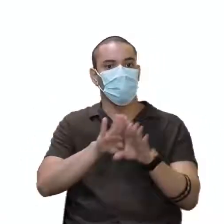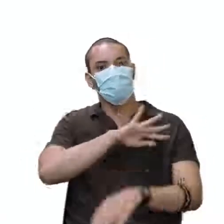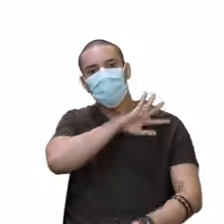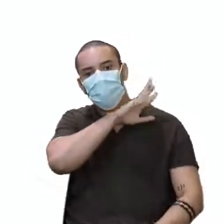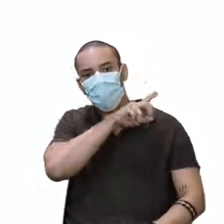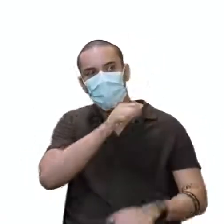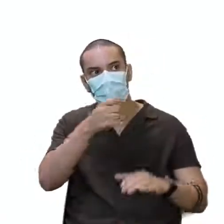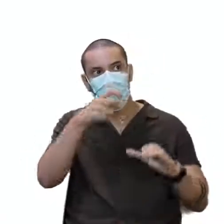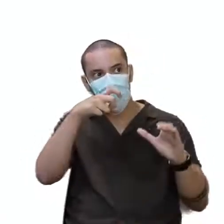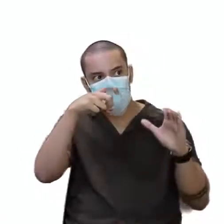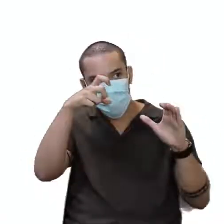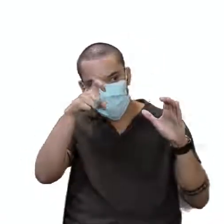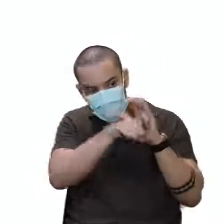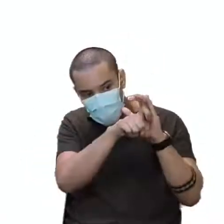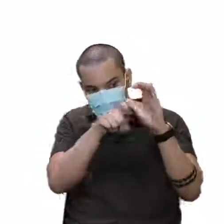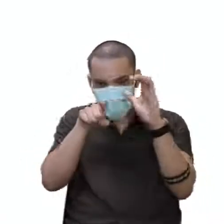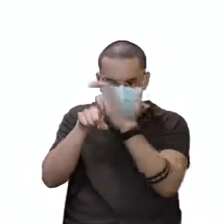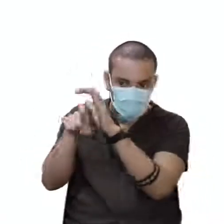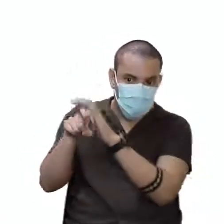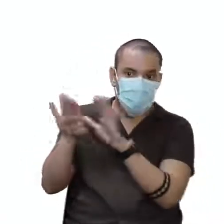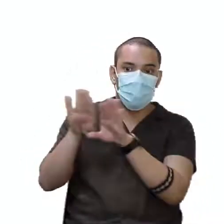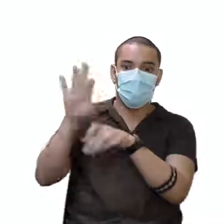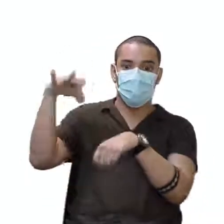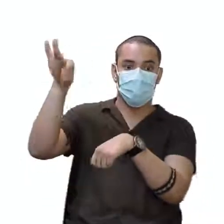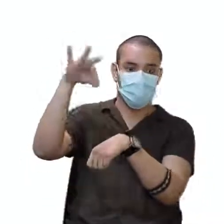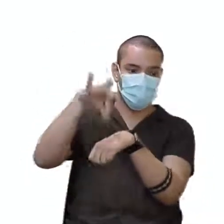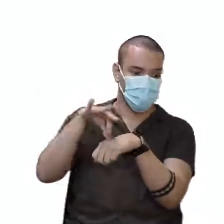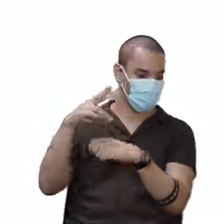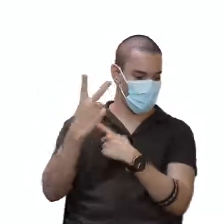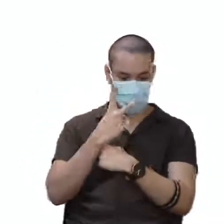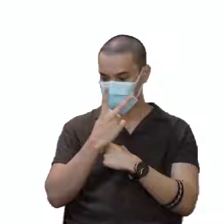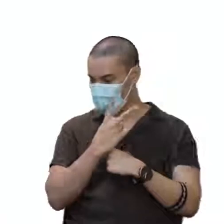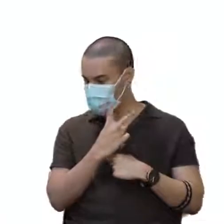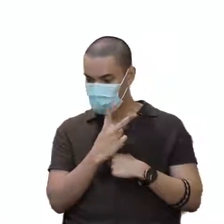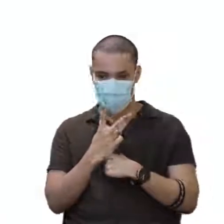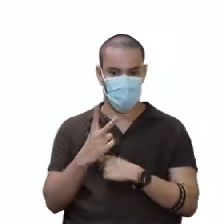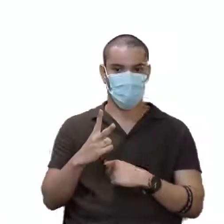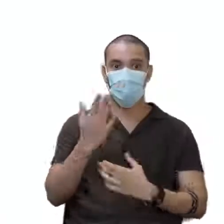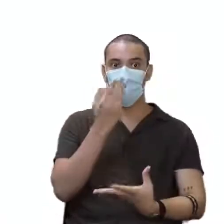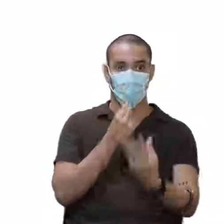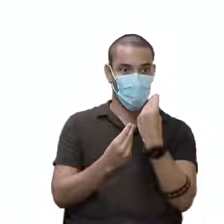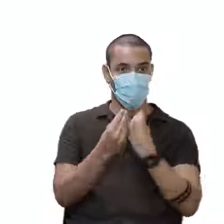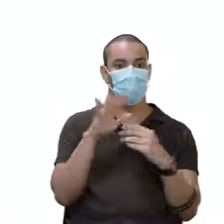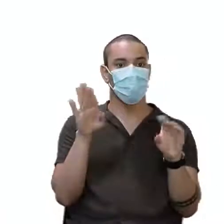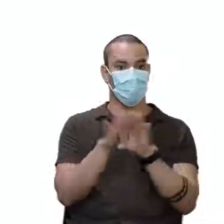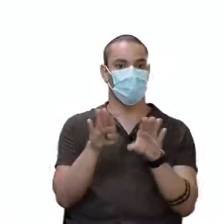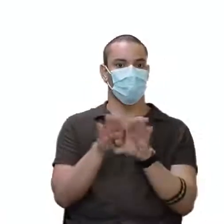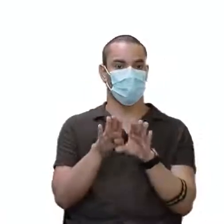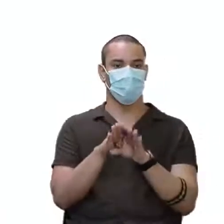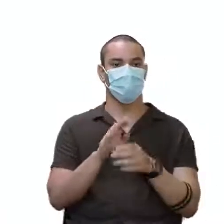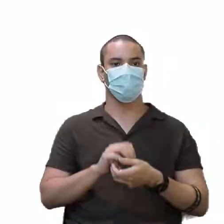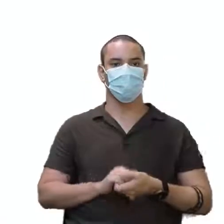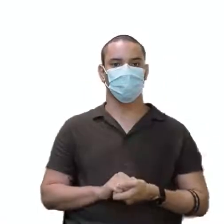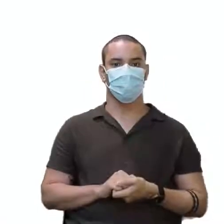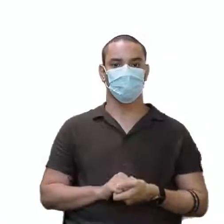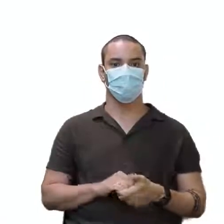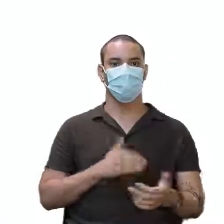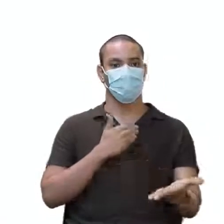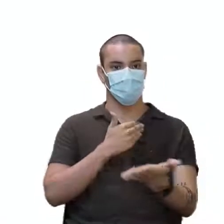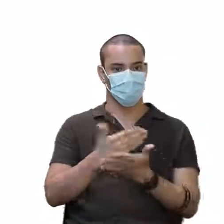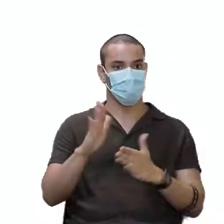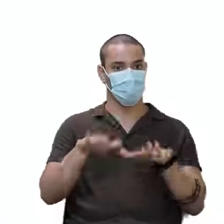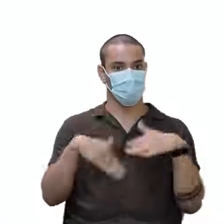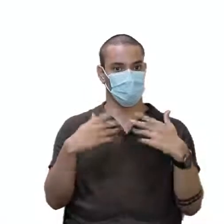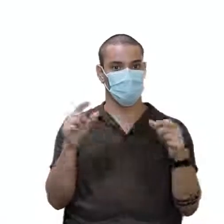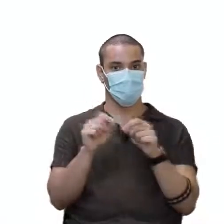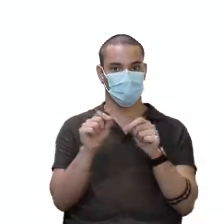se abrigando, alguns insetos, né, se abrigando, tá? Se protegendo ou se alimentando também, tá? A partir de